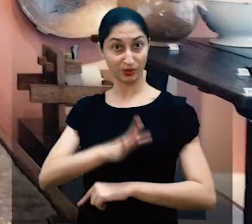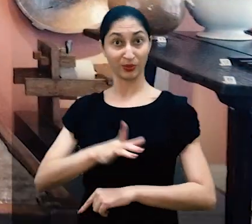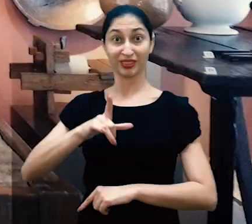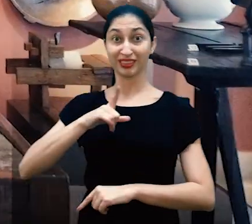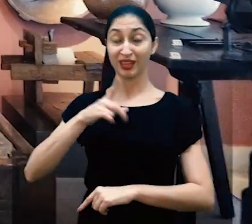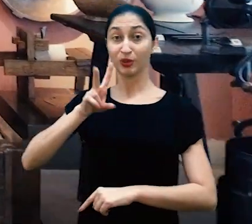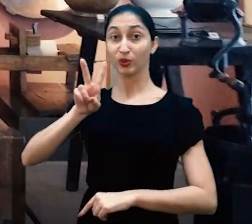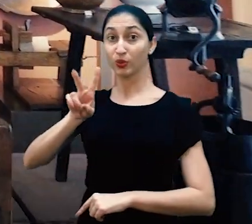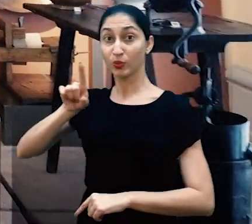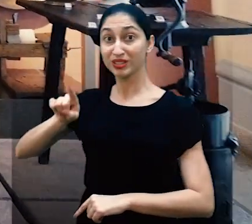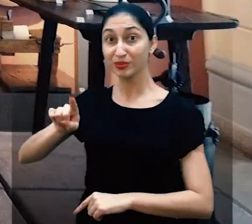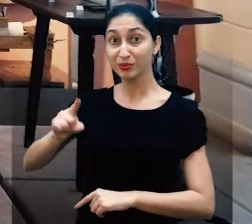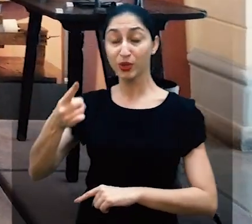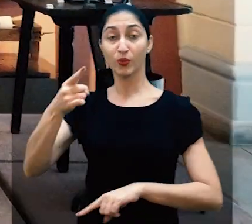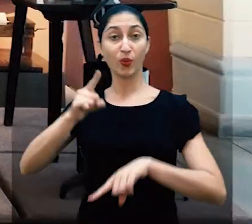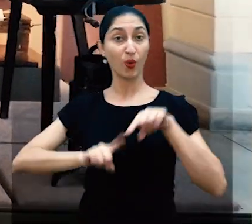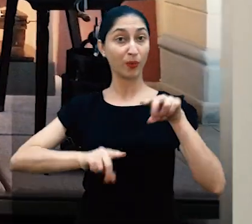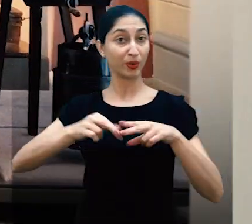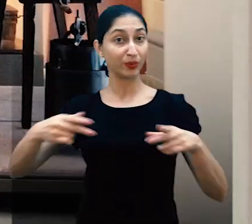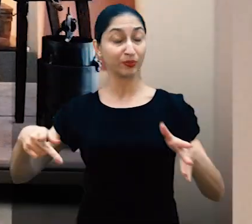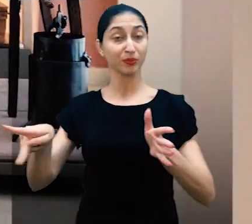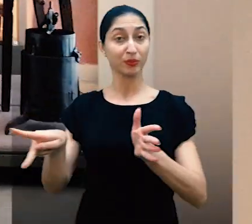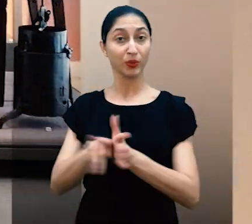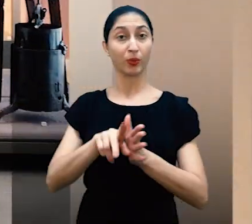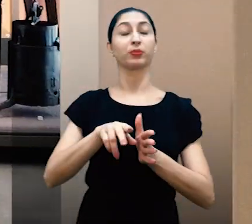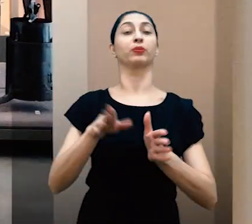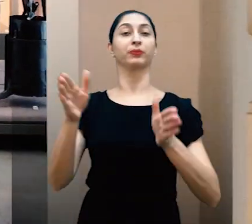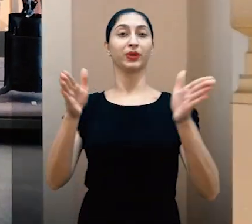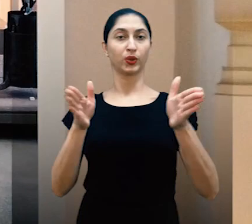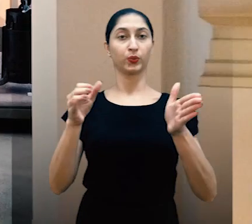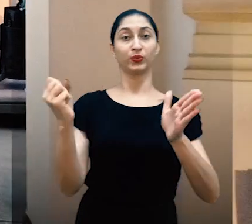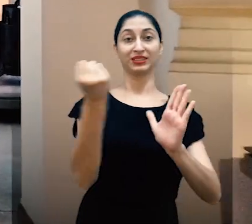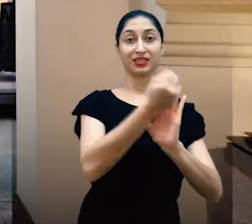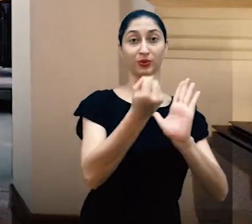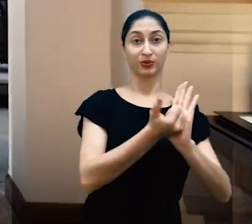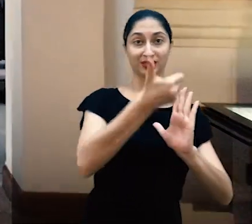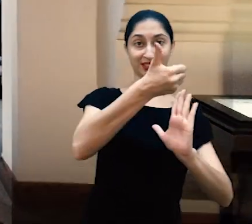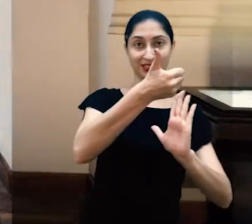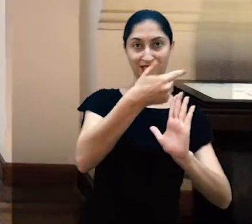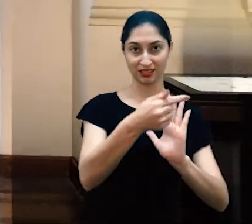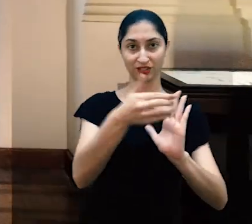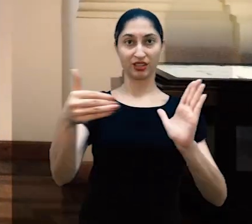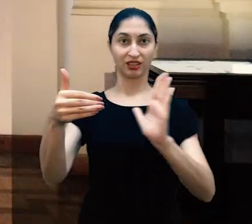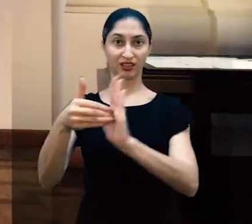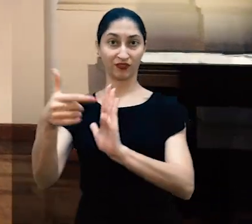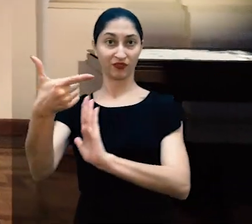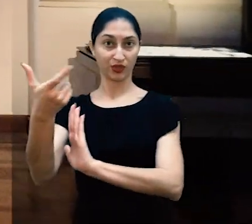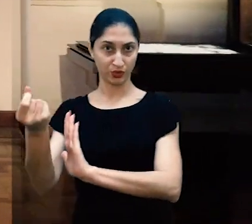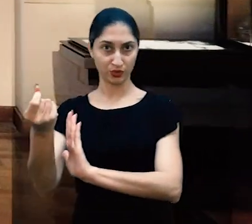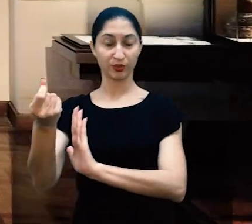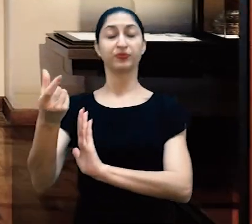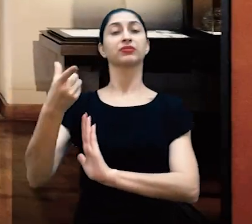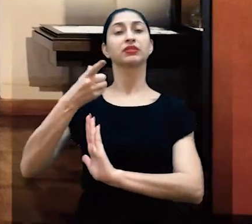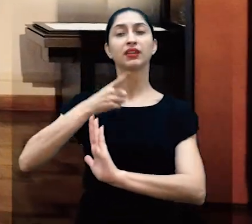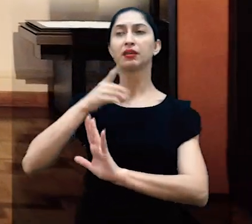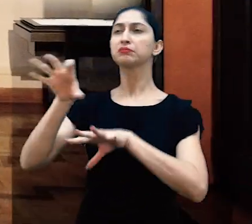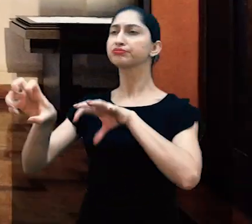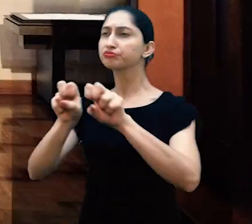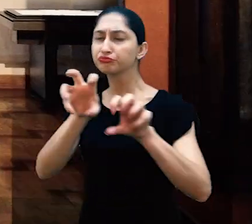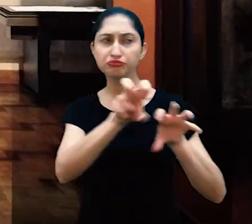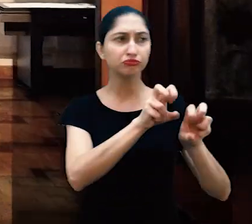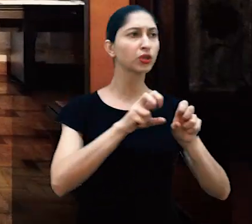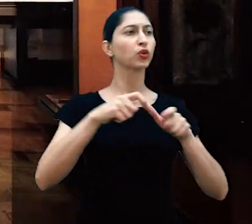de 2 mil peças dos séculos 17 ao 20. Coletadas em oficinas, sítios e